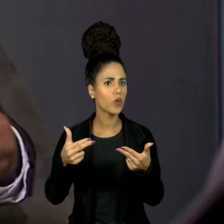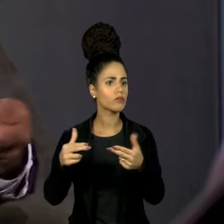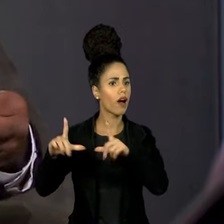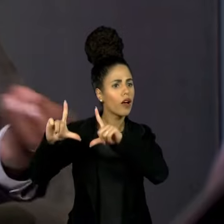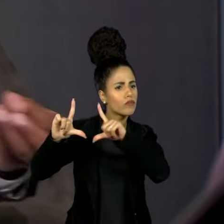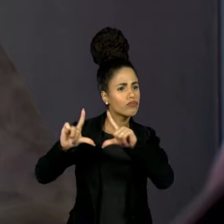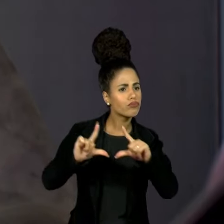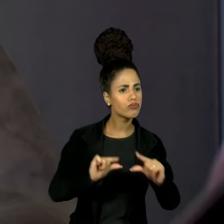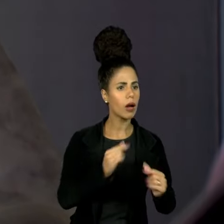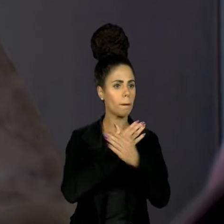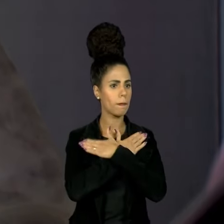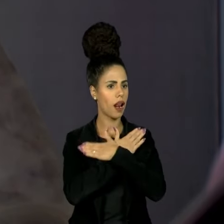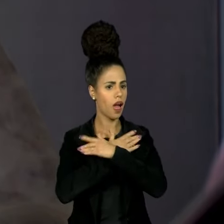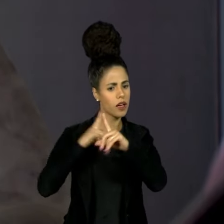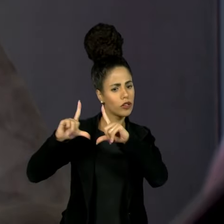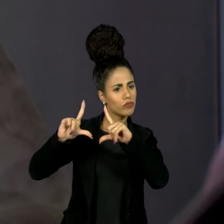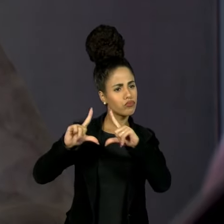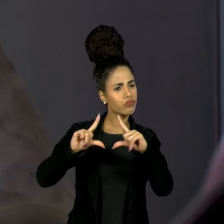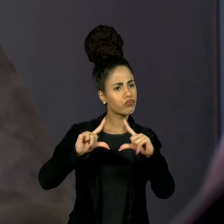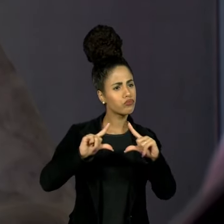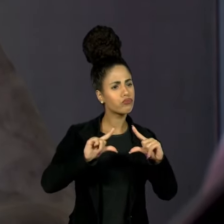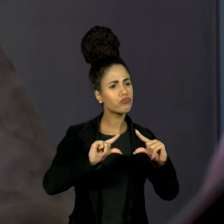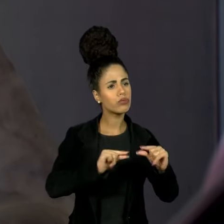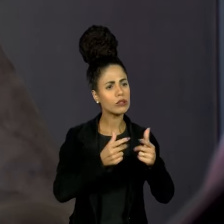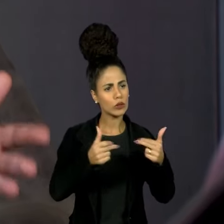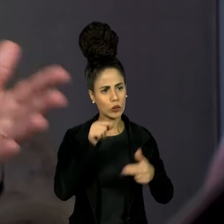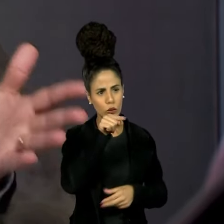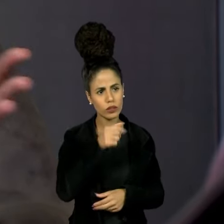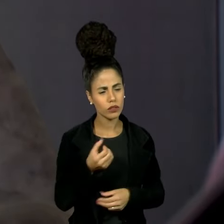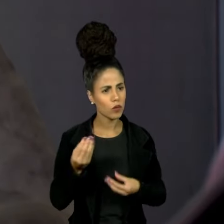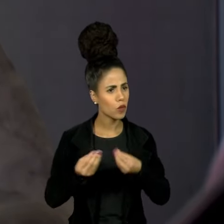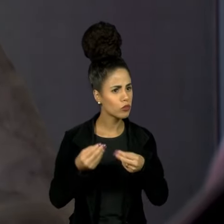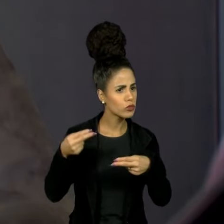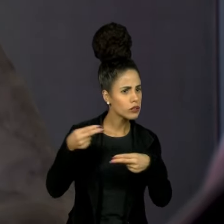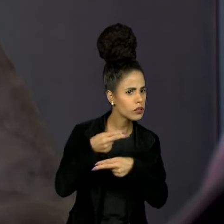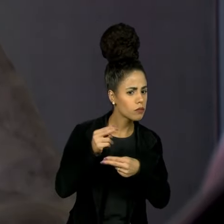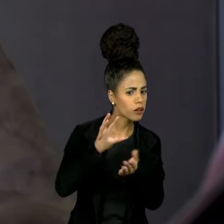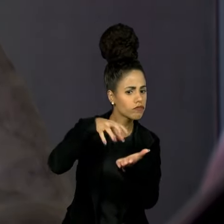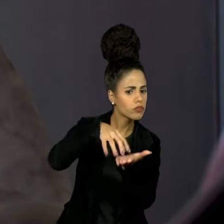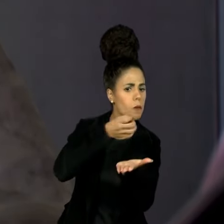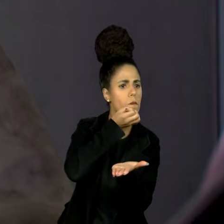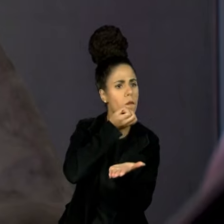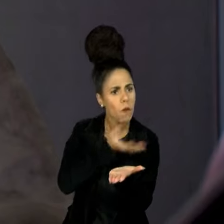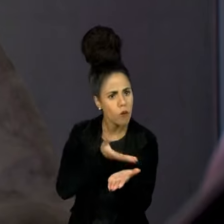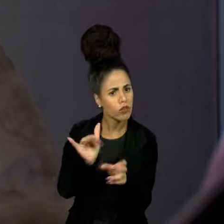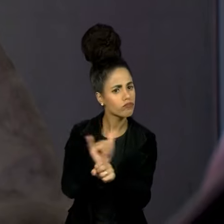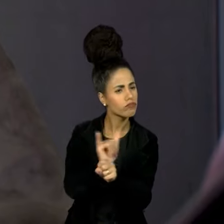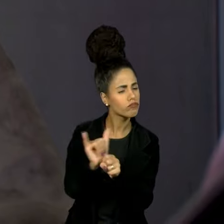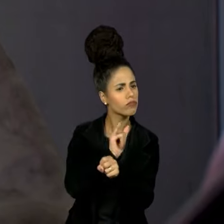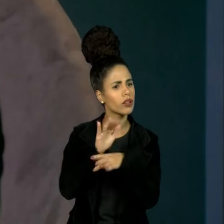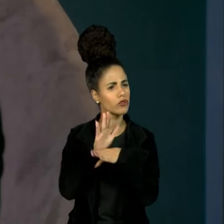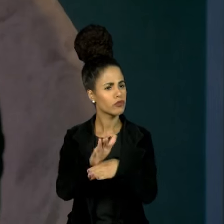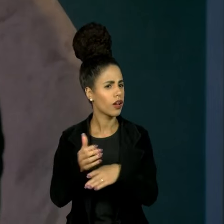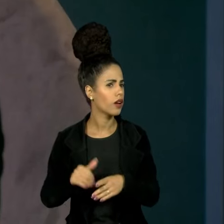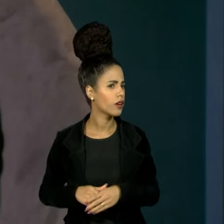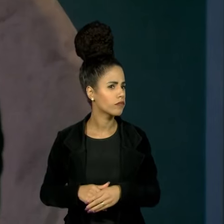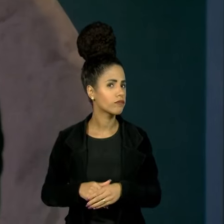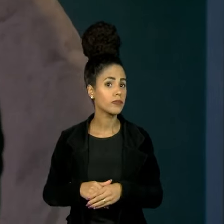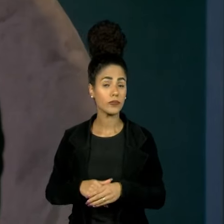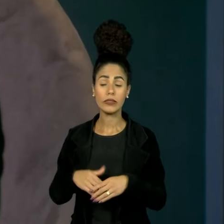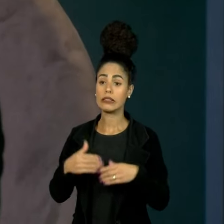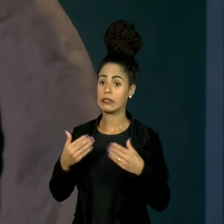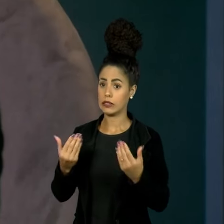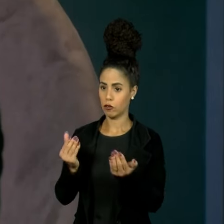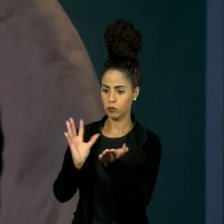diminuir, né, o grau de dano de situações dessa natureza? O SEBRAE é um bom aliado para as situações dessa natureza? O SEBRAE